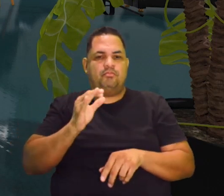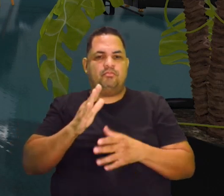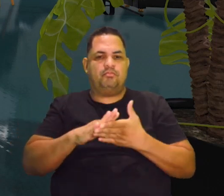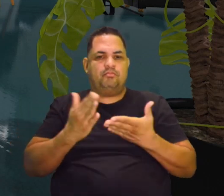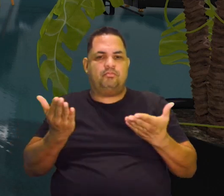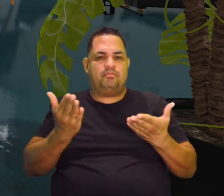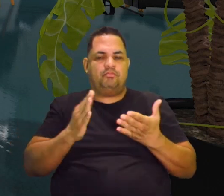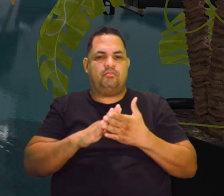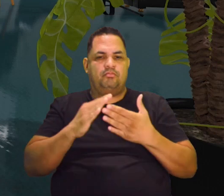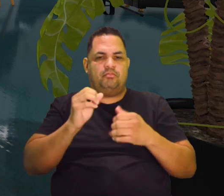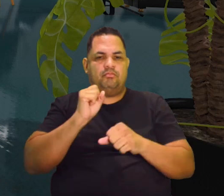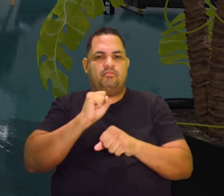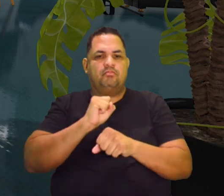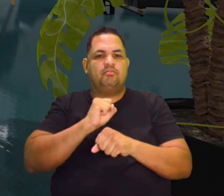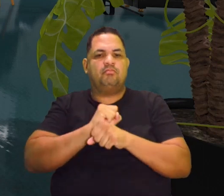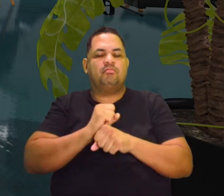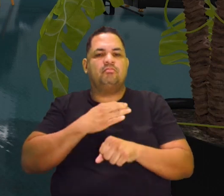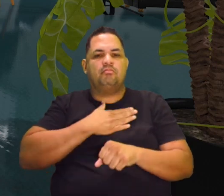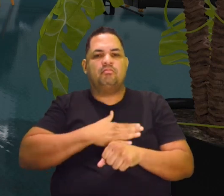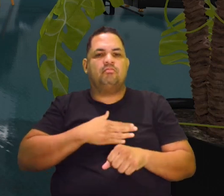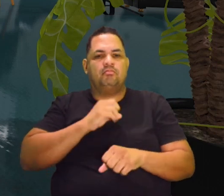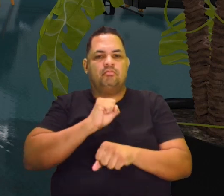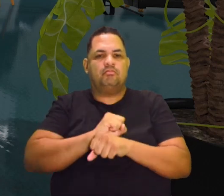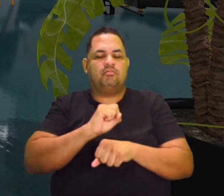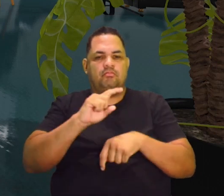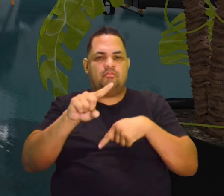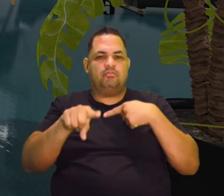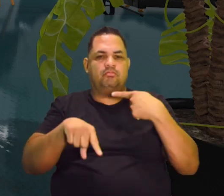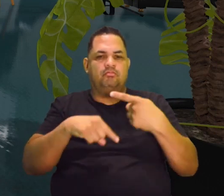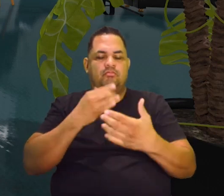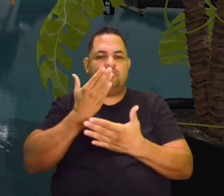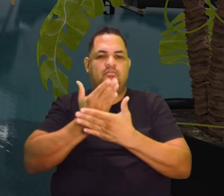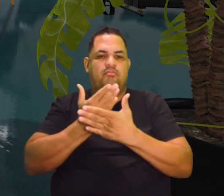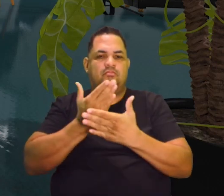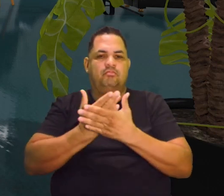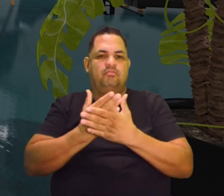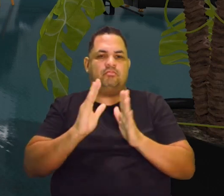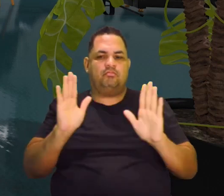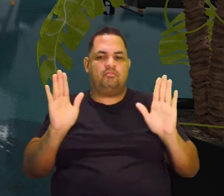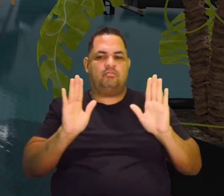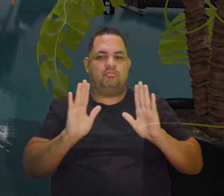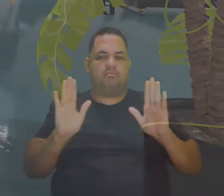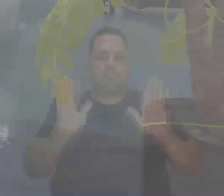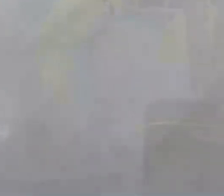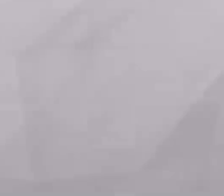espero que vocês tenham gostado dessa aula e aguardo vocês nas próximas aulas e até lá!